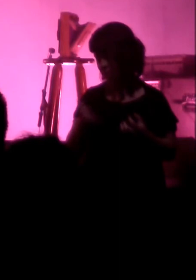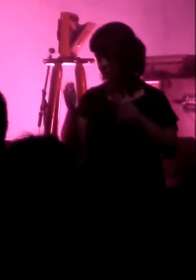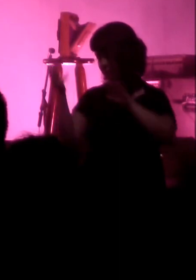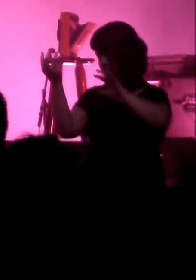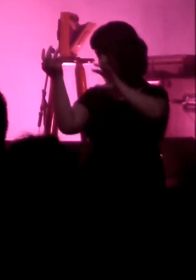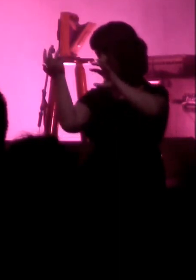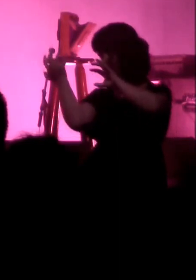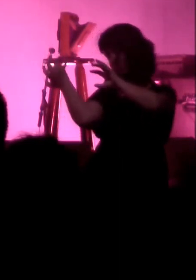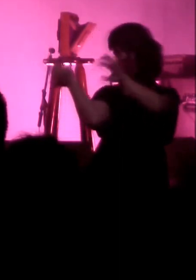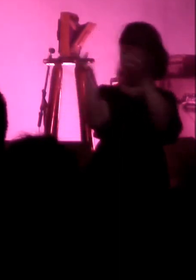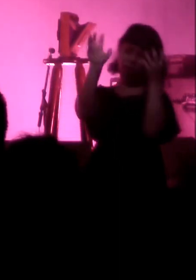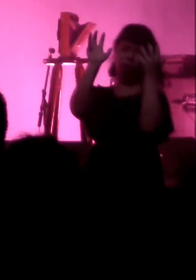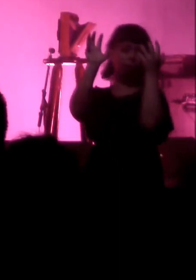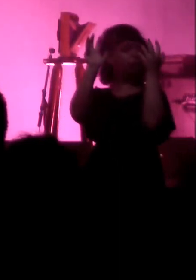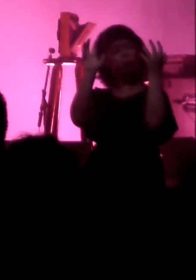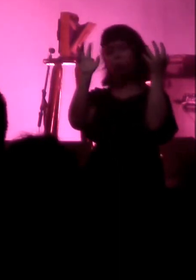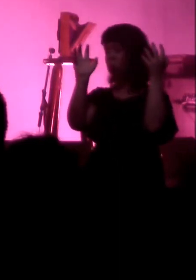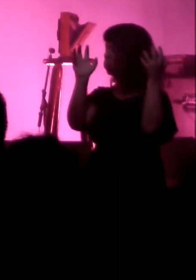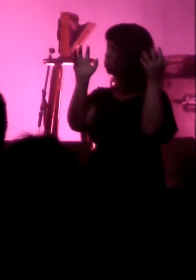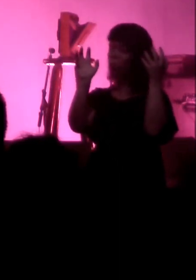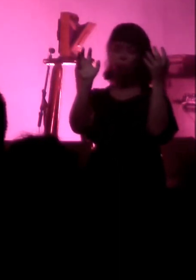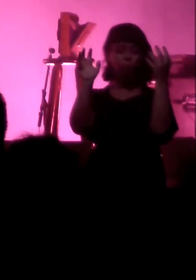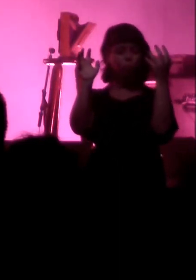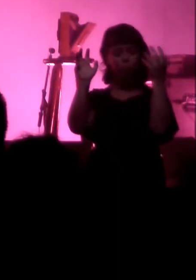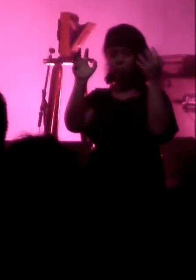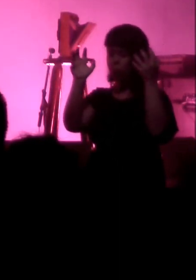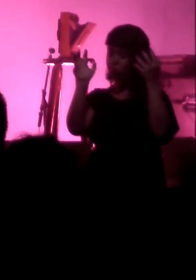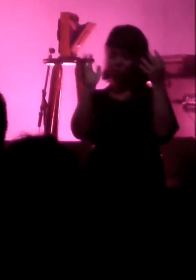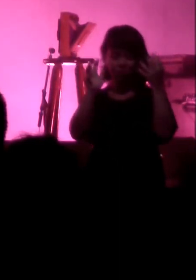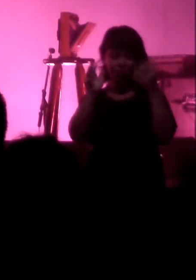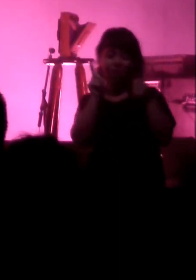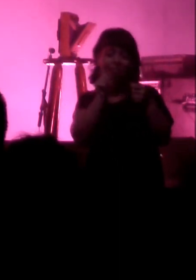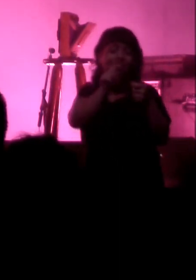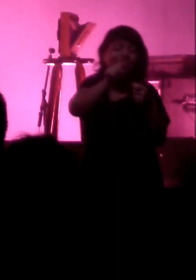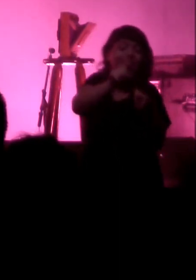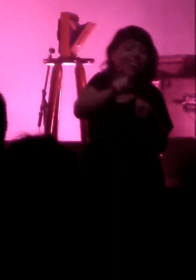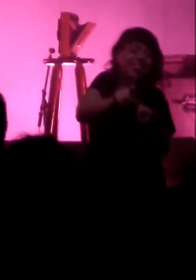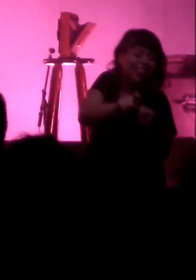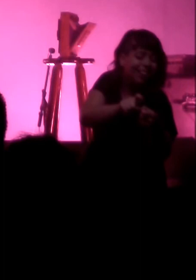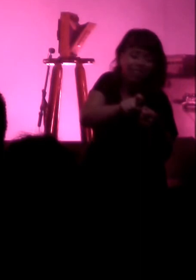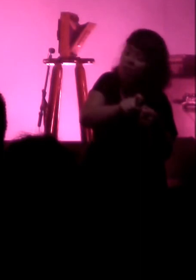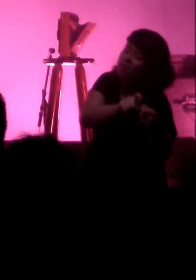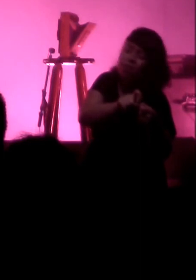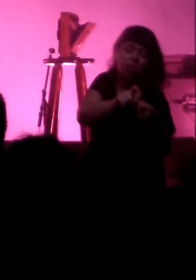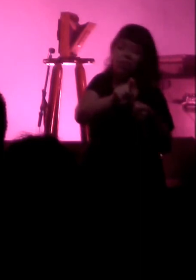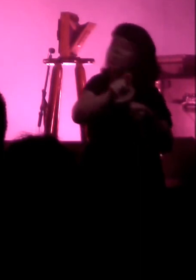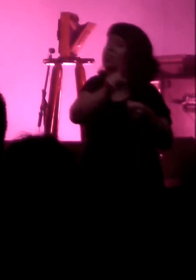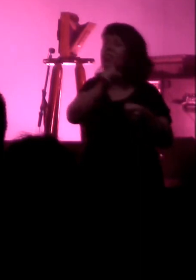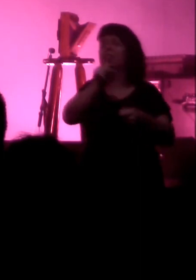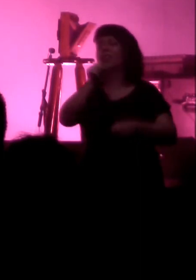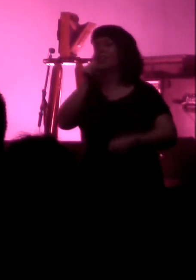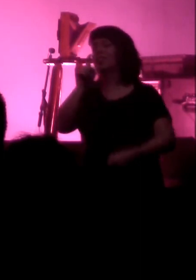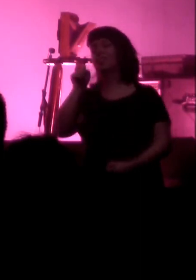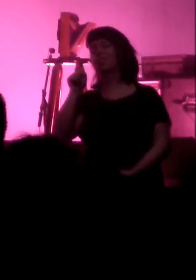Não vou mudar, esse caso não tem